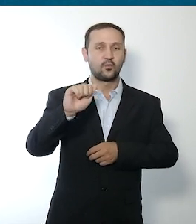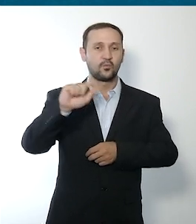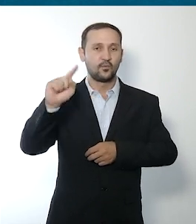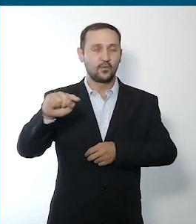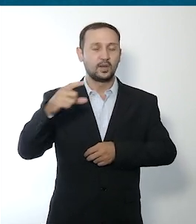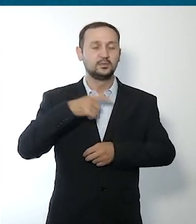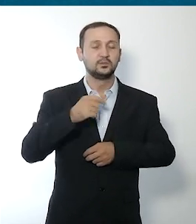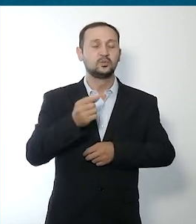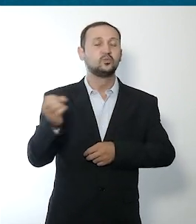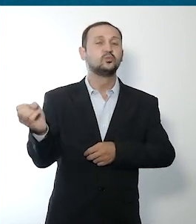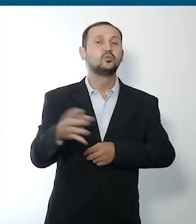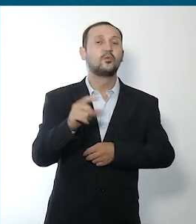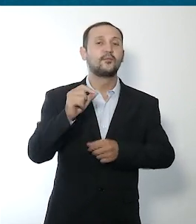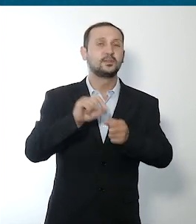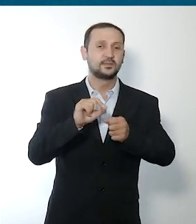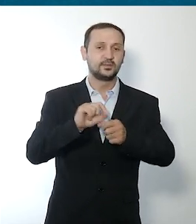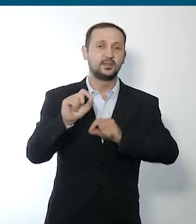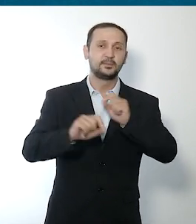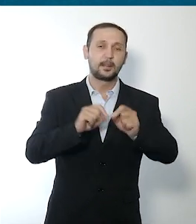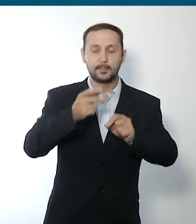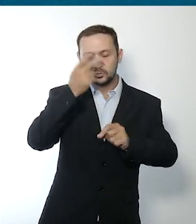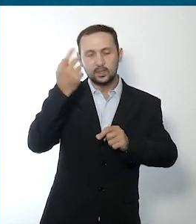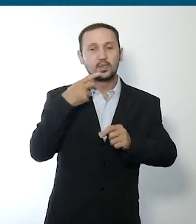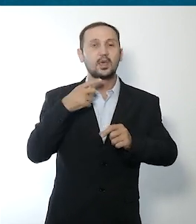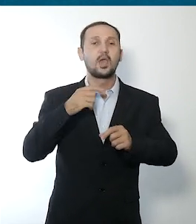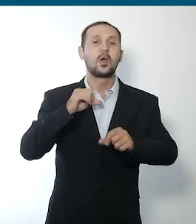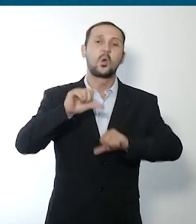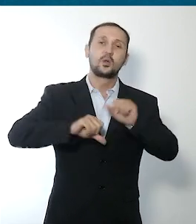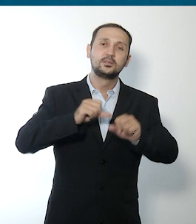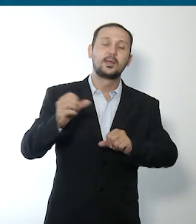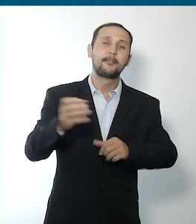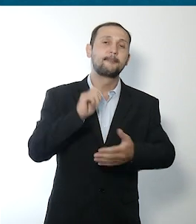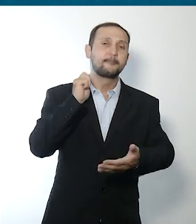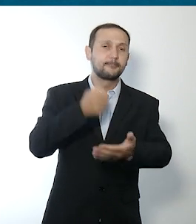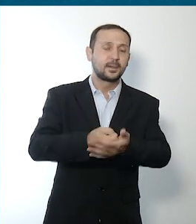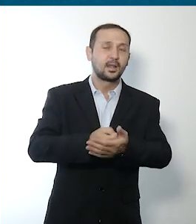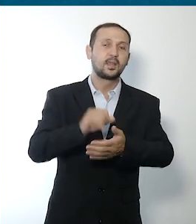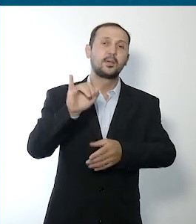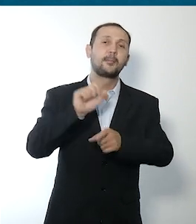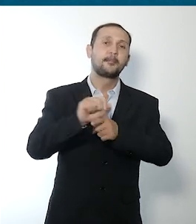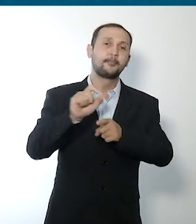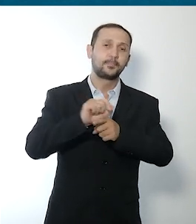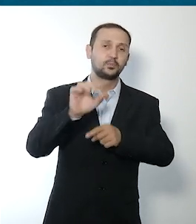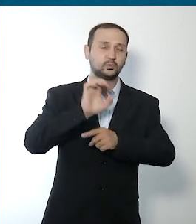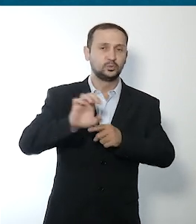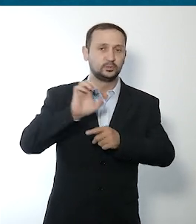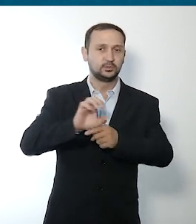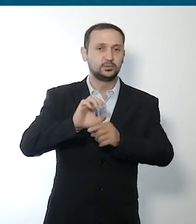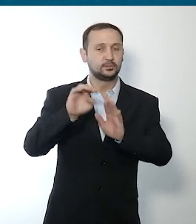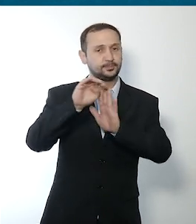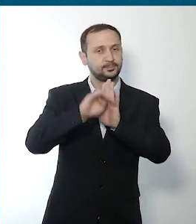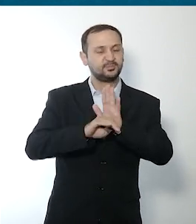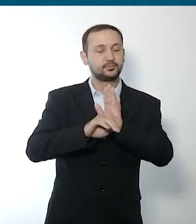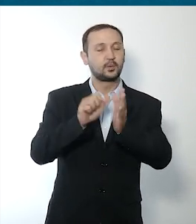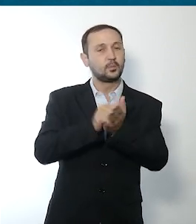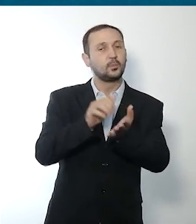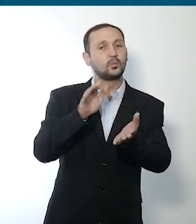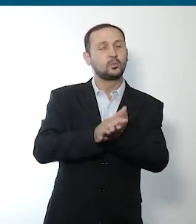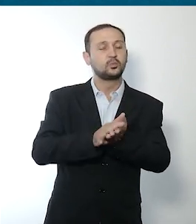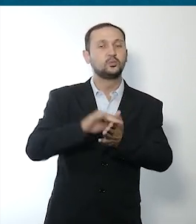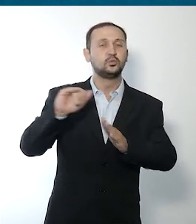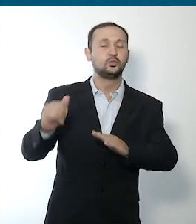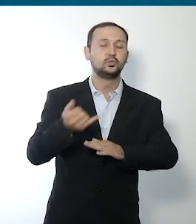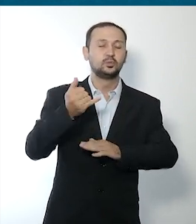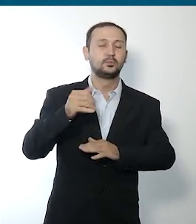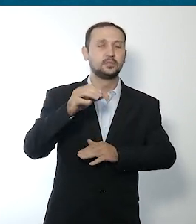nova edição do Refis deve ser realizada para quem procura regularizar o pagamento de tributos estaduais com descontos em multas e